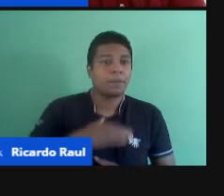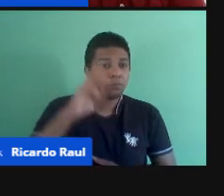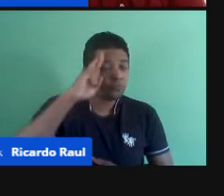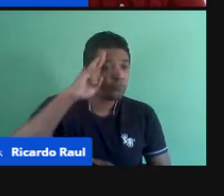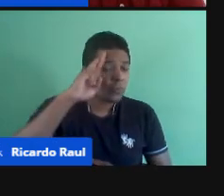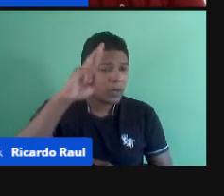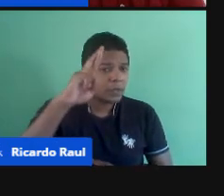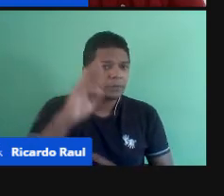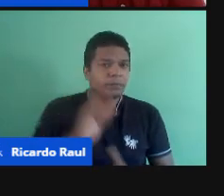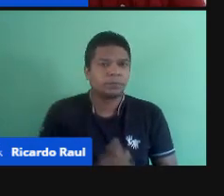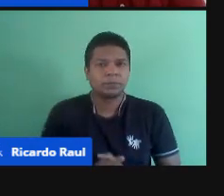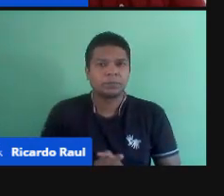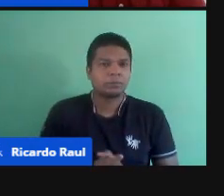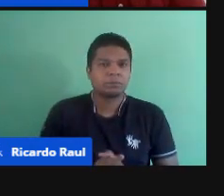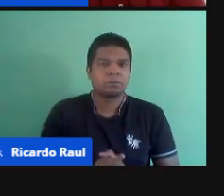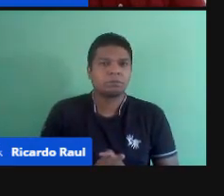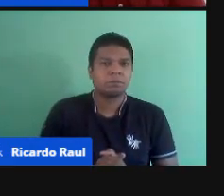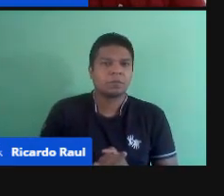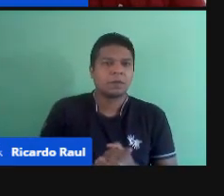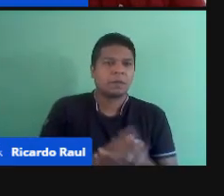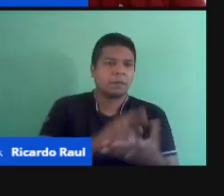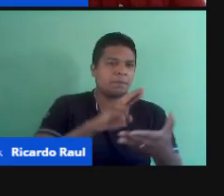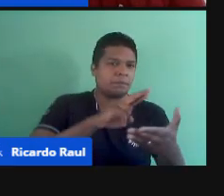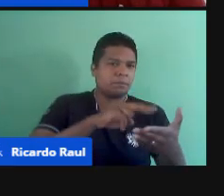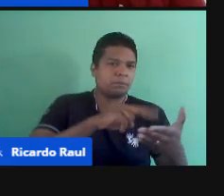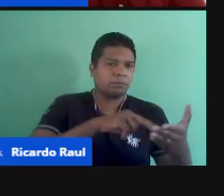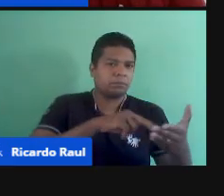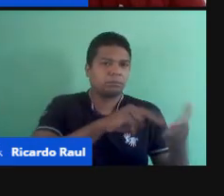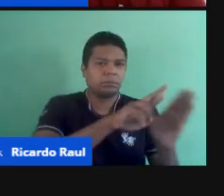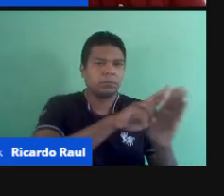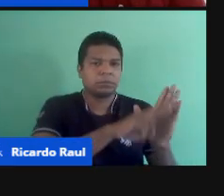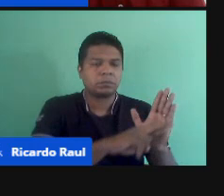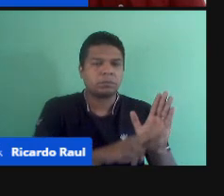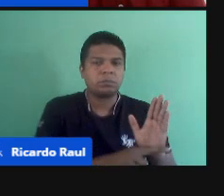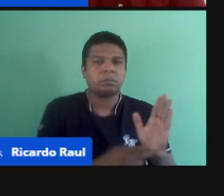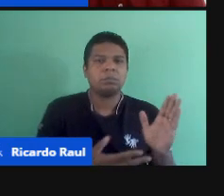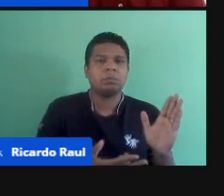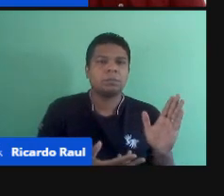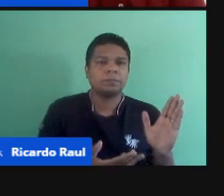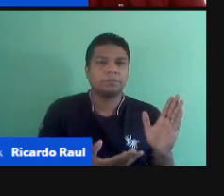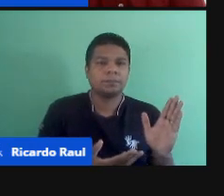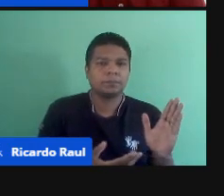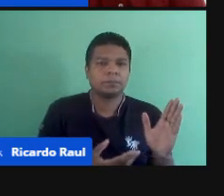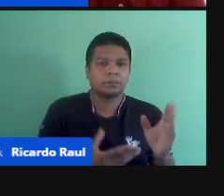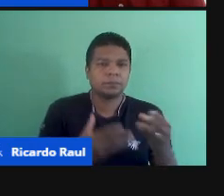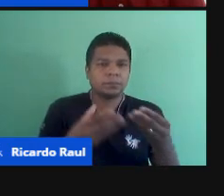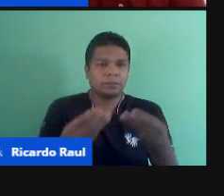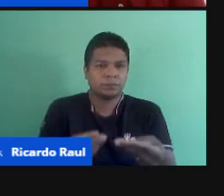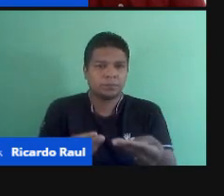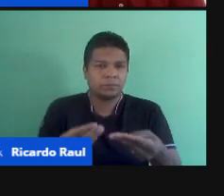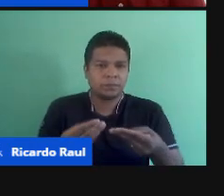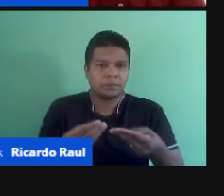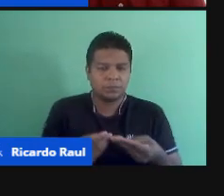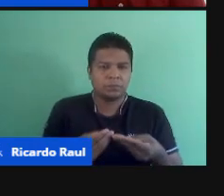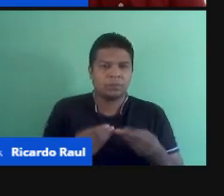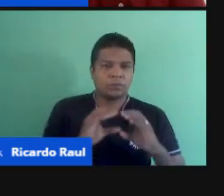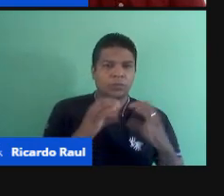E lá não dizia quais eram as condições em que eu receberia do clube.